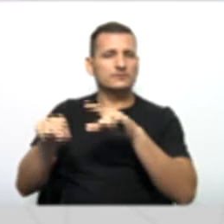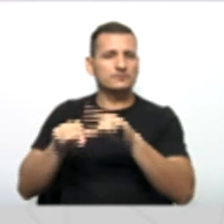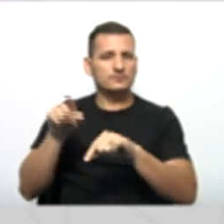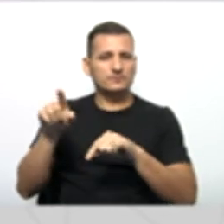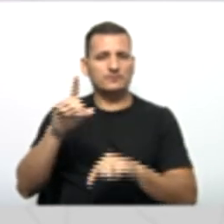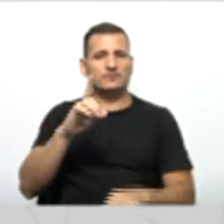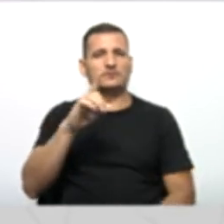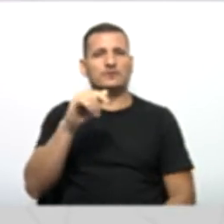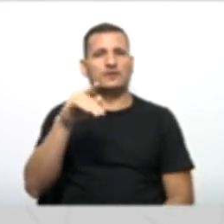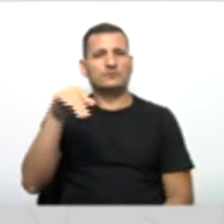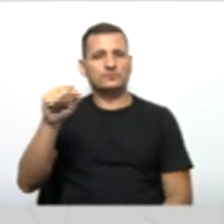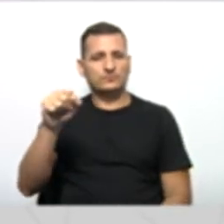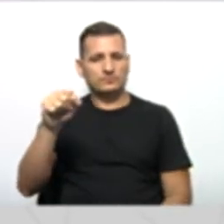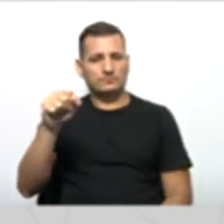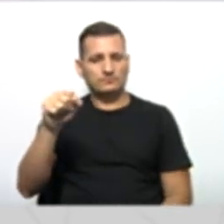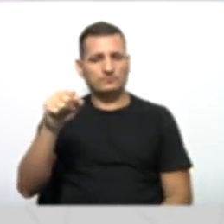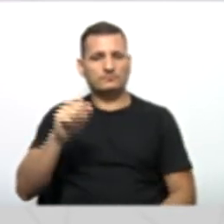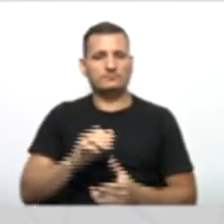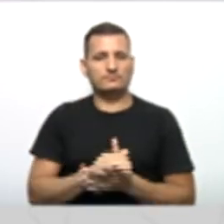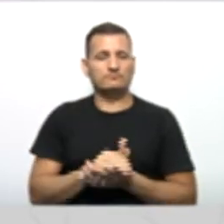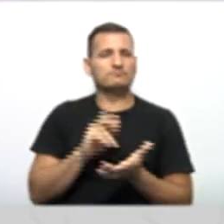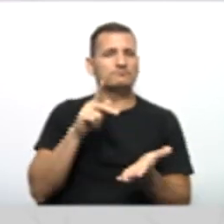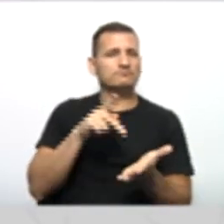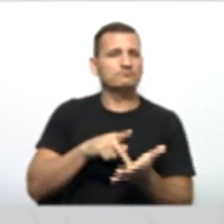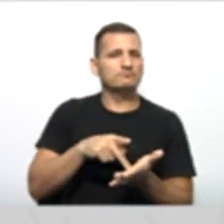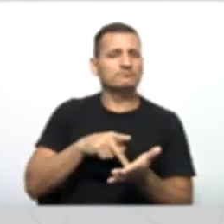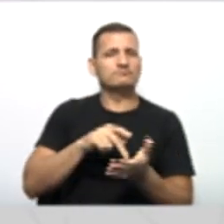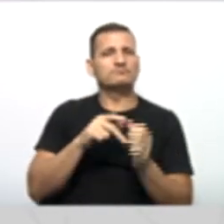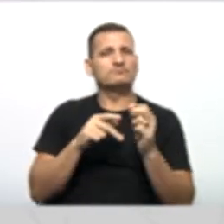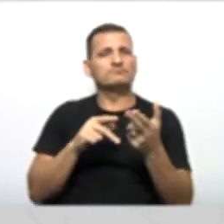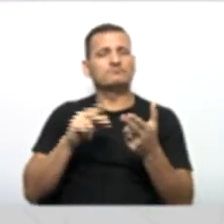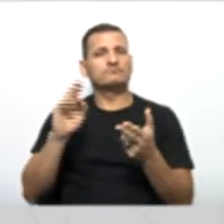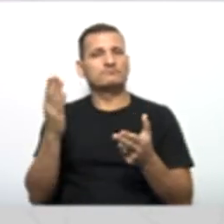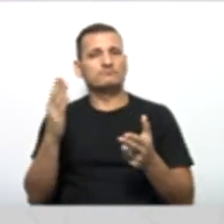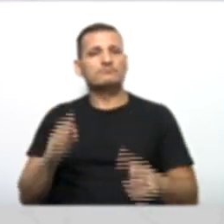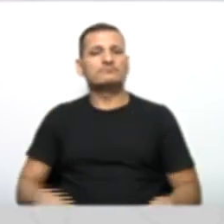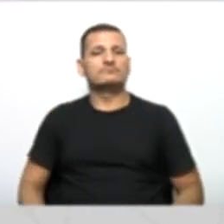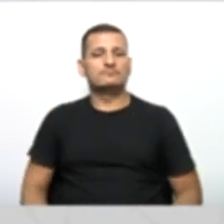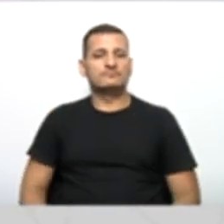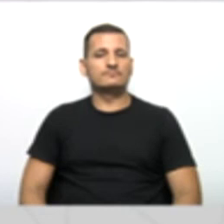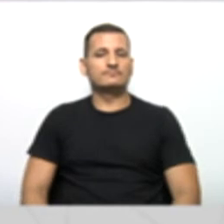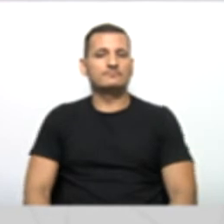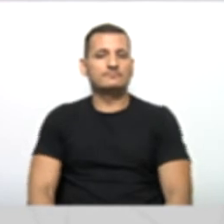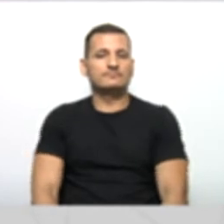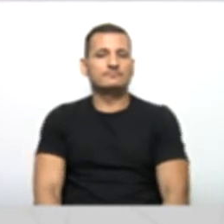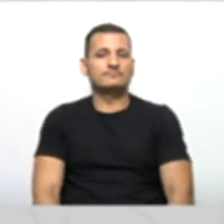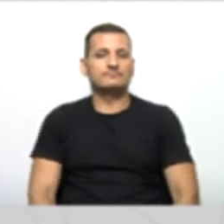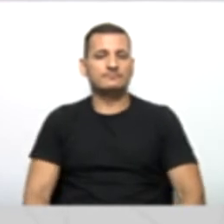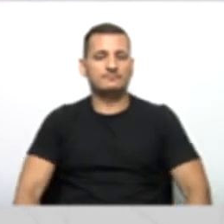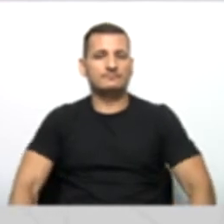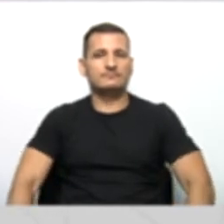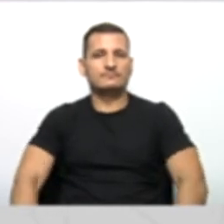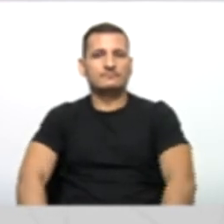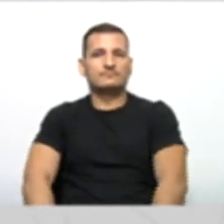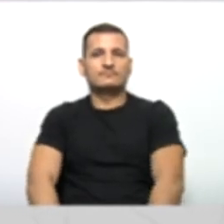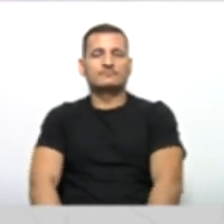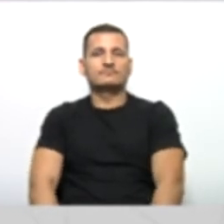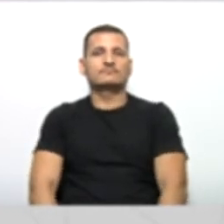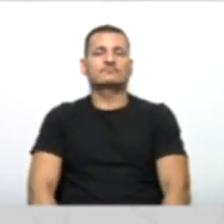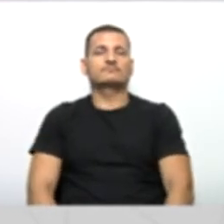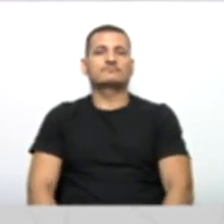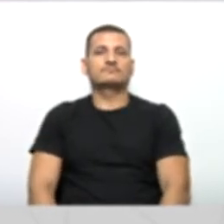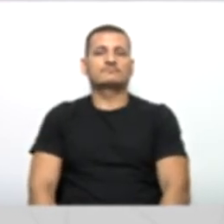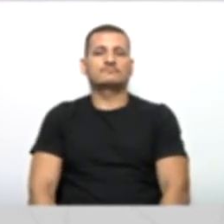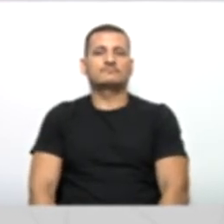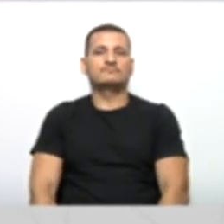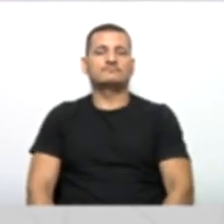em uma tabela verdadeiro ou falso como é que foi essa e professor separei duas respostas aqui prosur